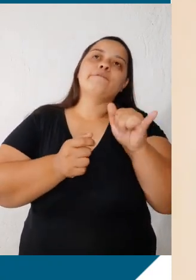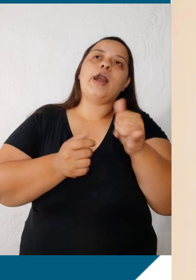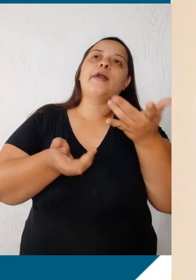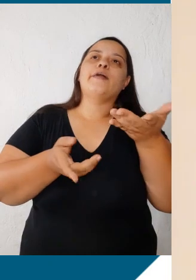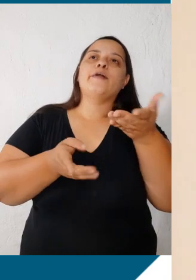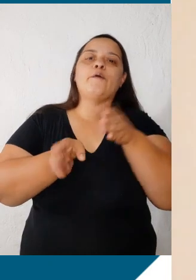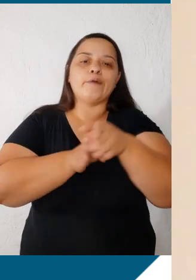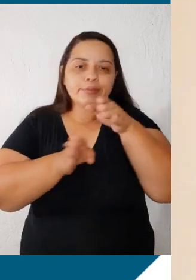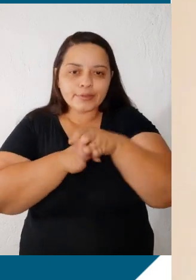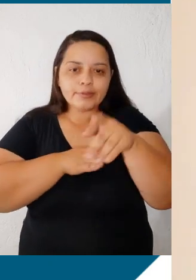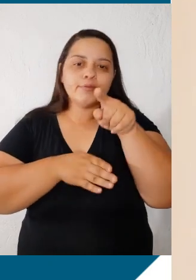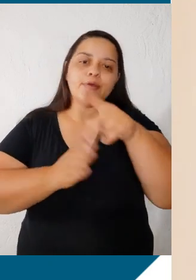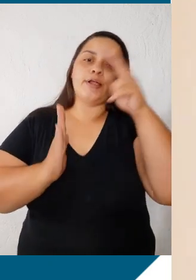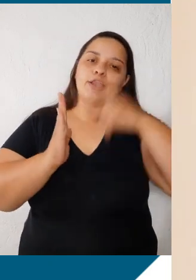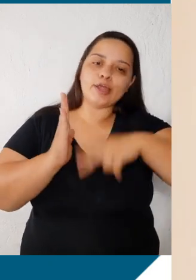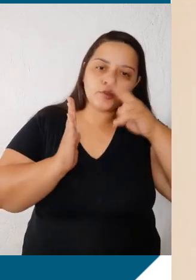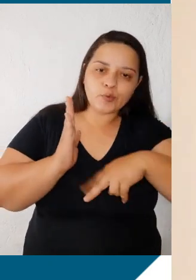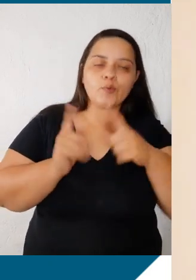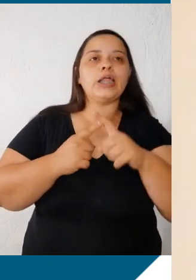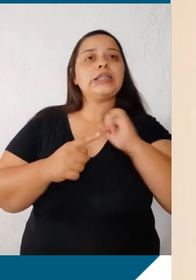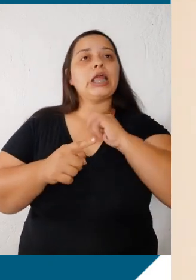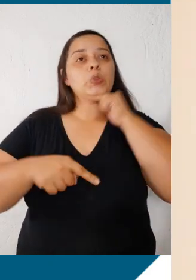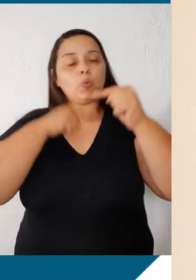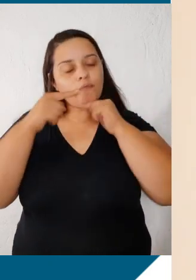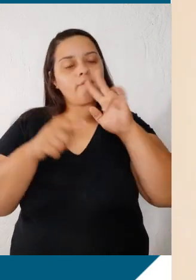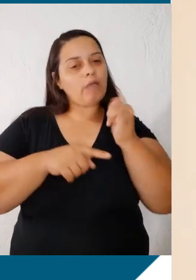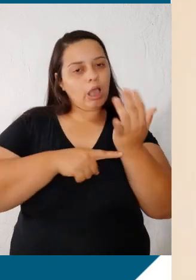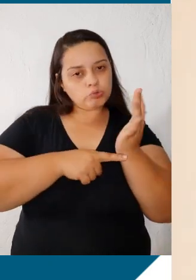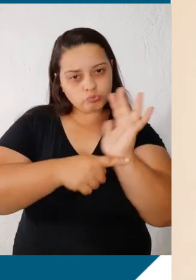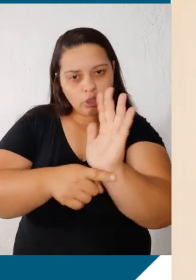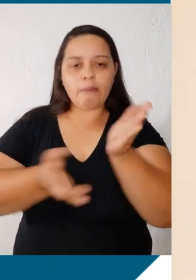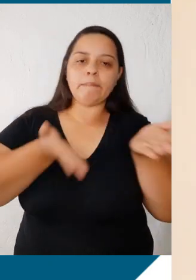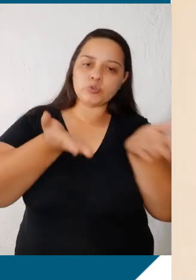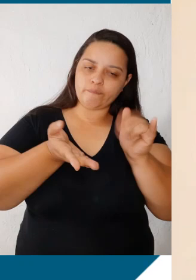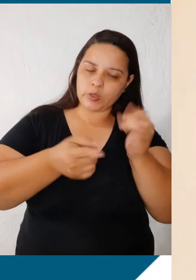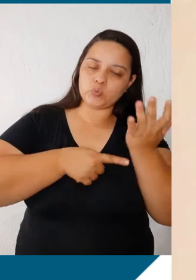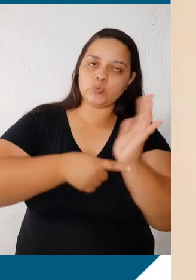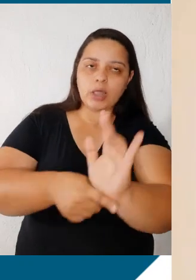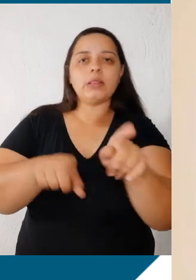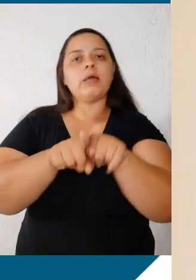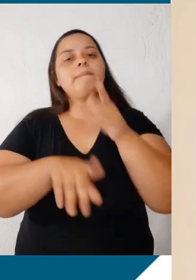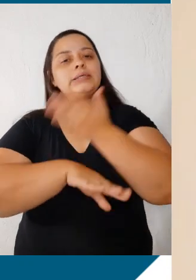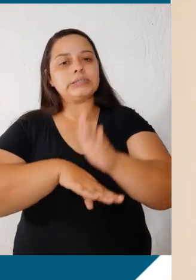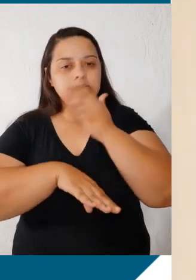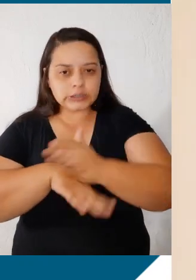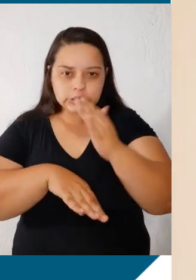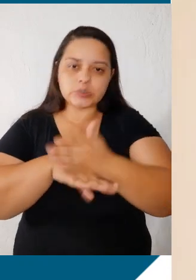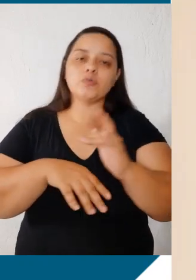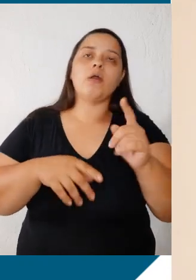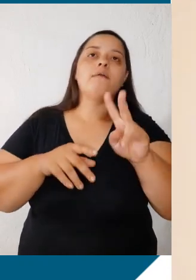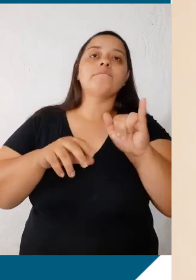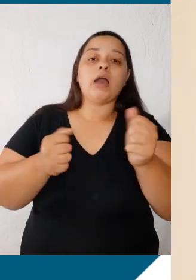orientando suas leituras do material escrito, tirando suas dúvidas em relação ao conteúdo ou a exercícios